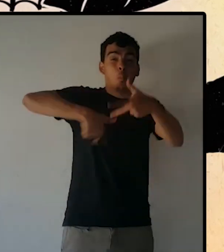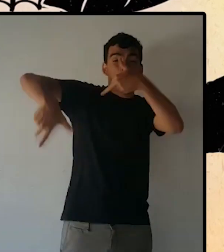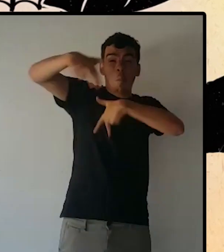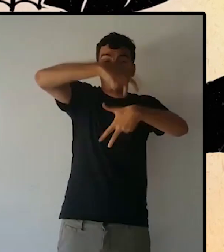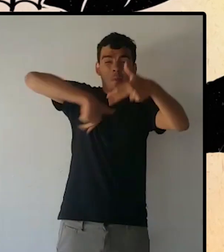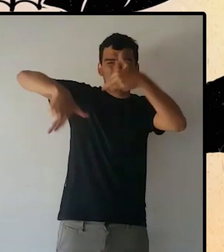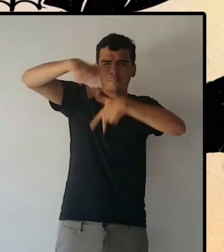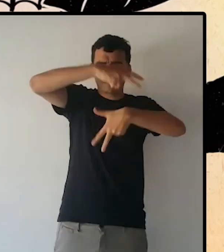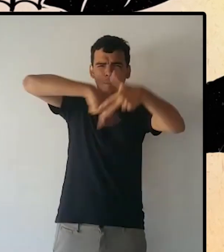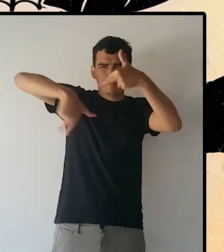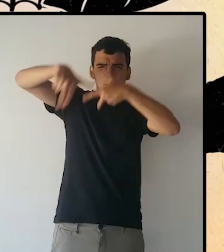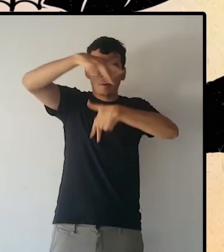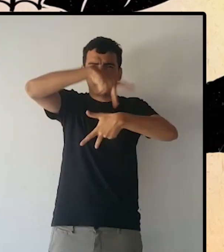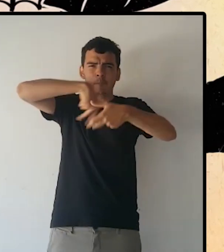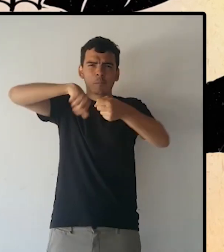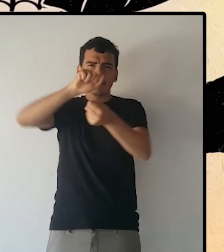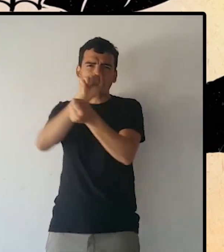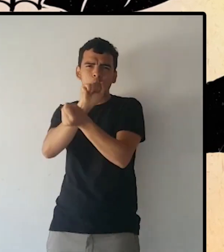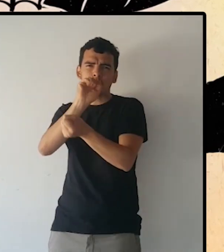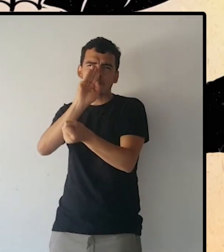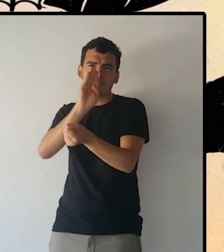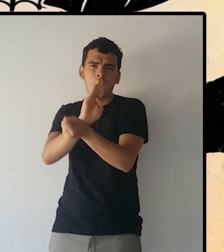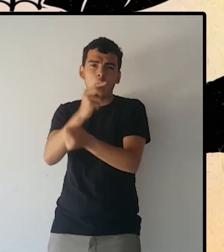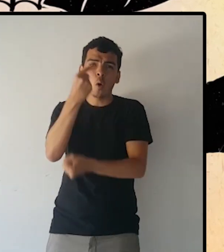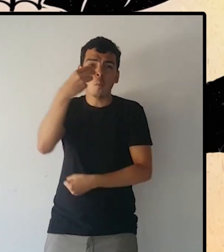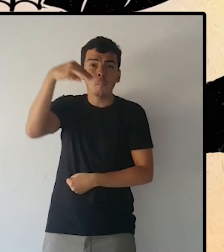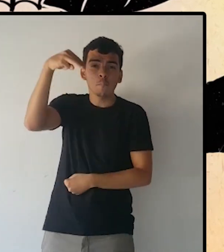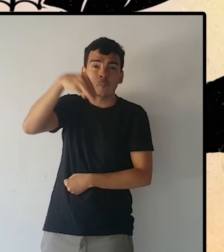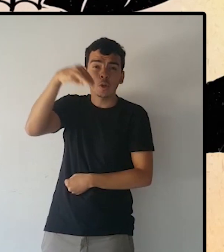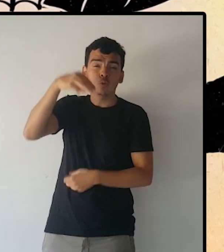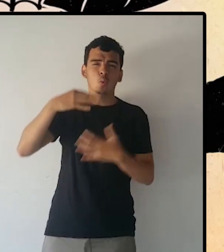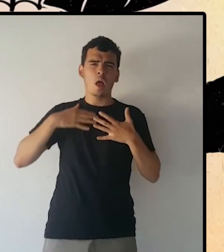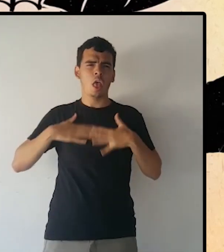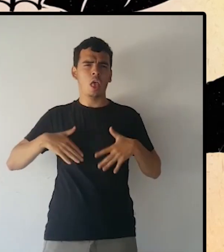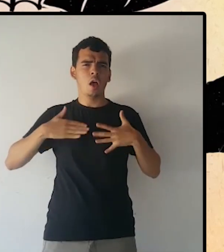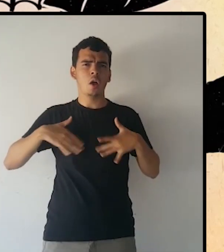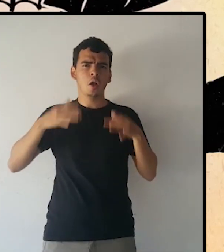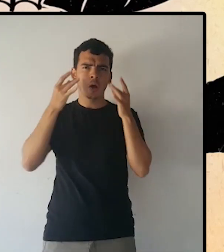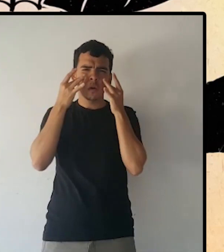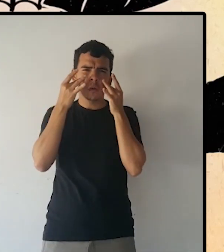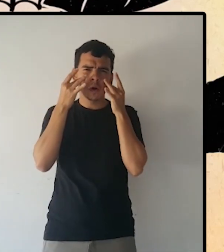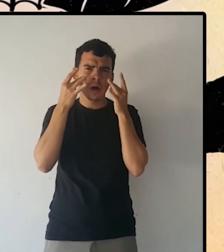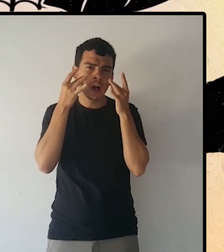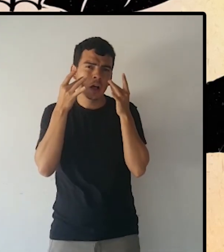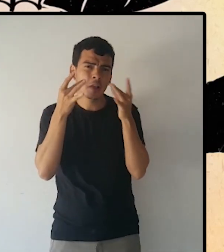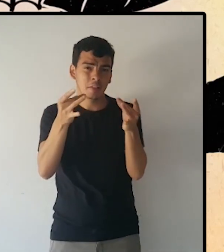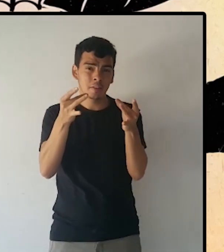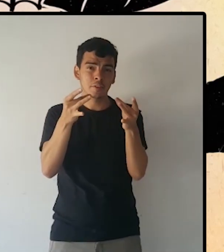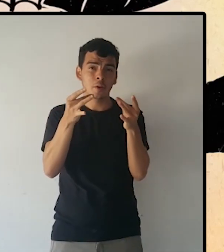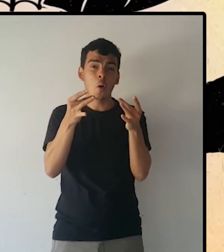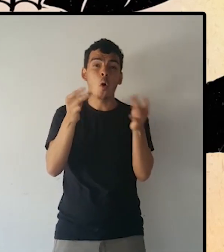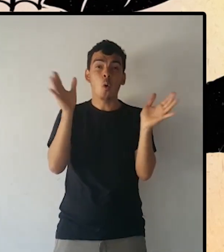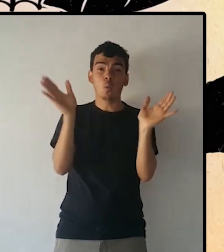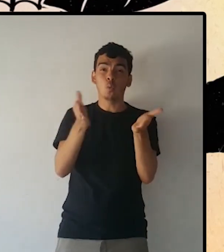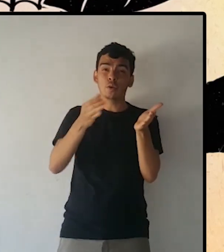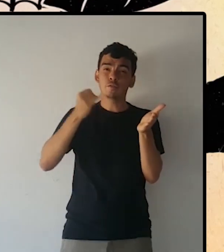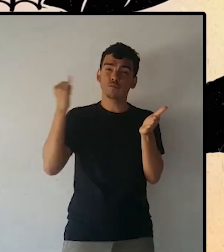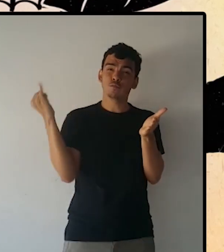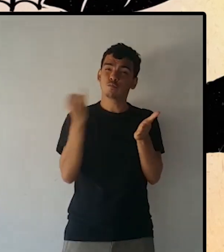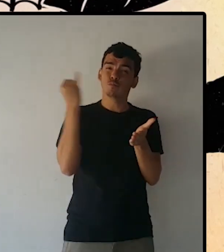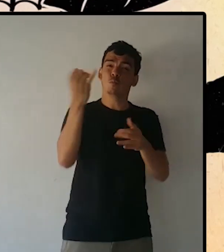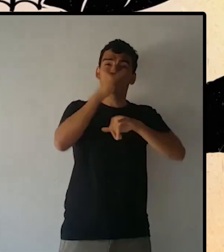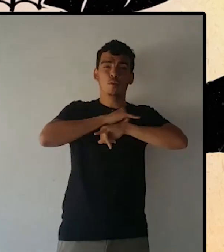nesse eterno corre-corre, peço um minuto de sua atenção. Num momento delicado, vale apostar na